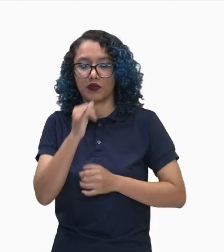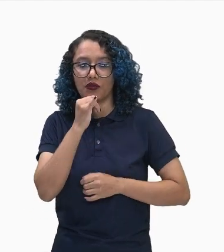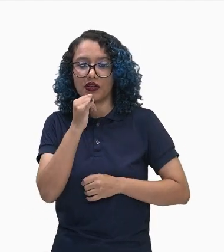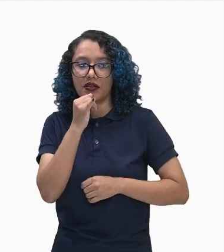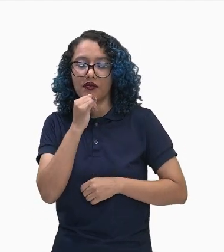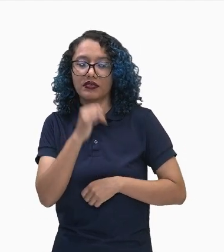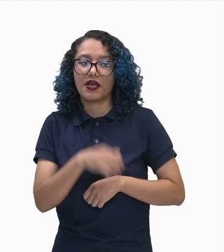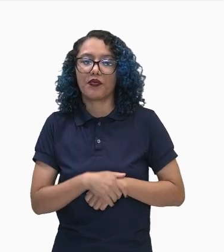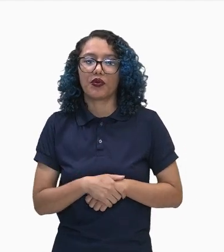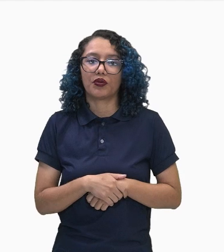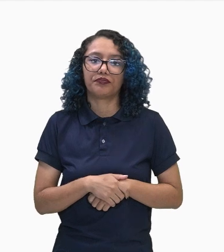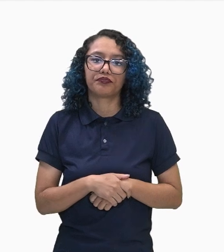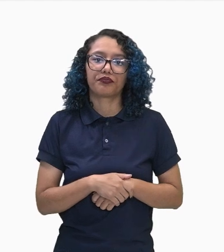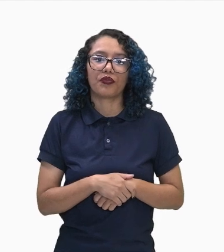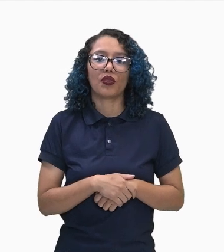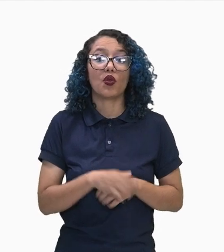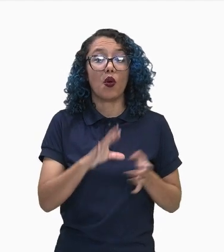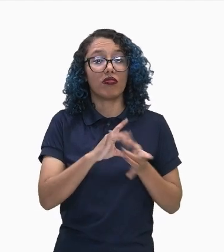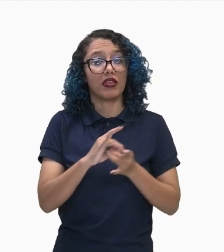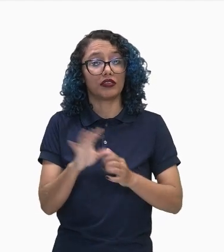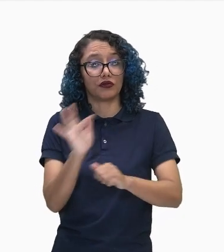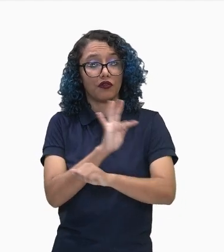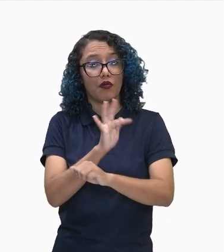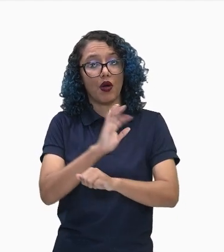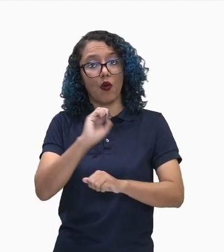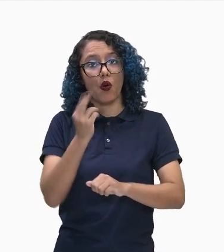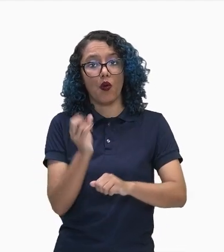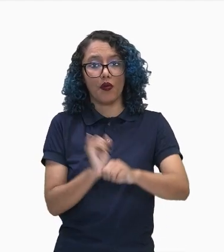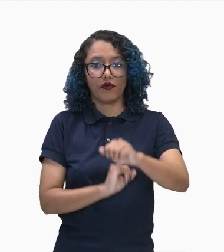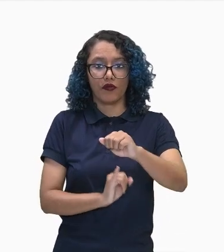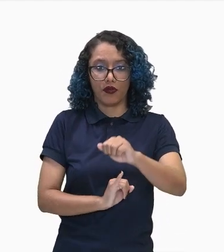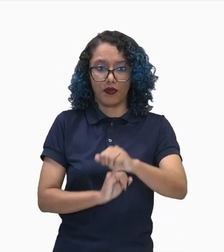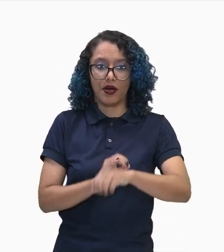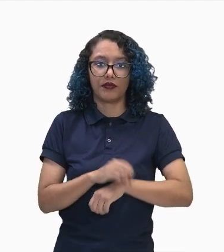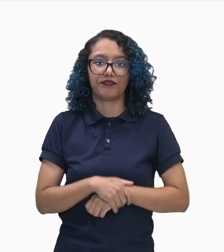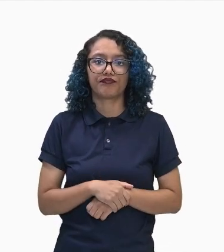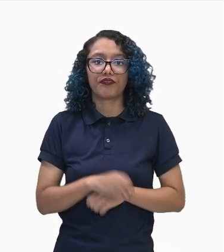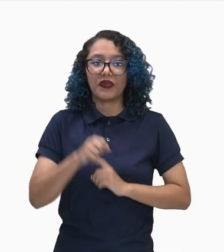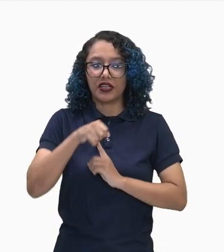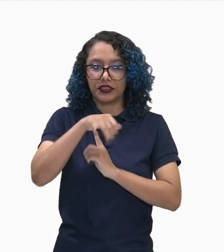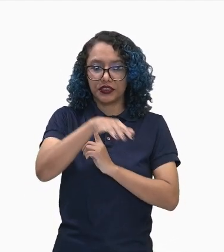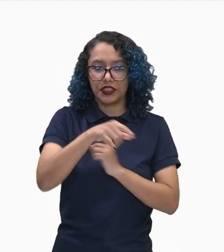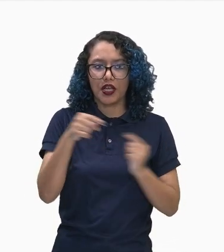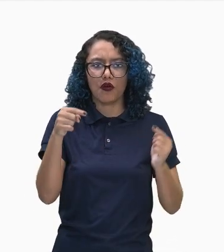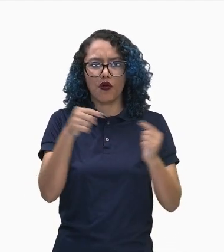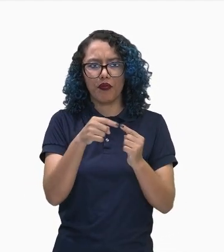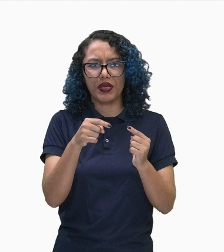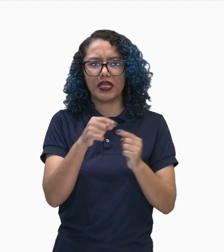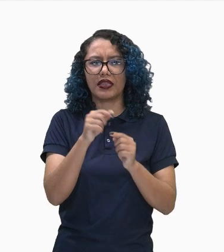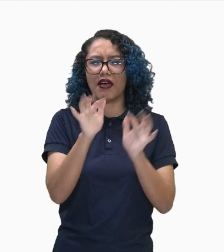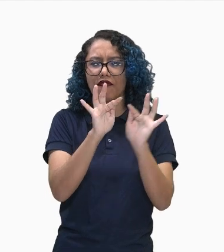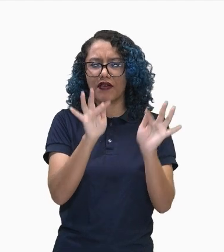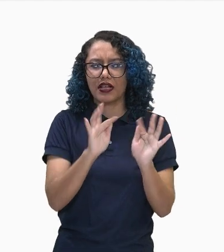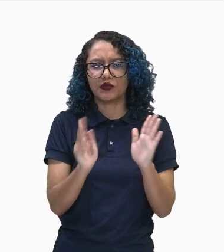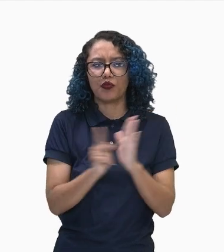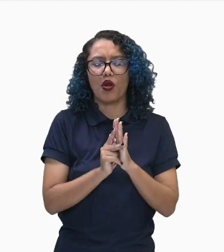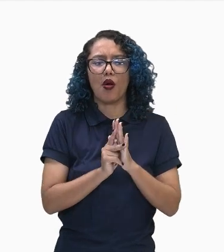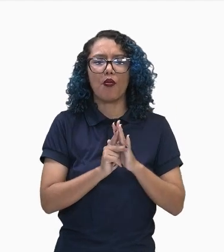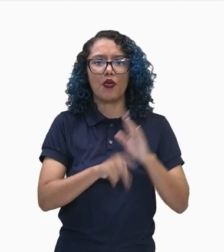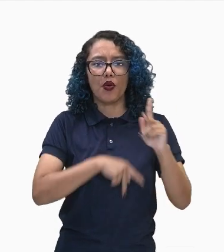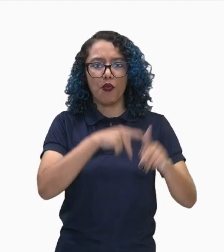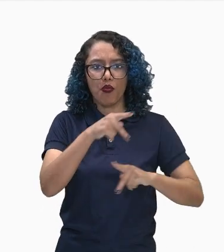situações formais e informais. As gírias são expressões populares utilizadas por determinado